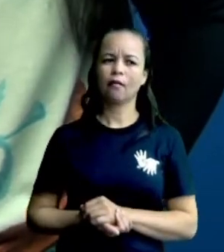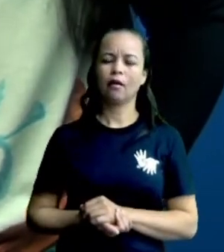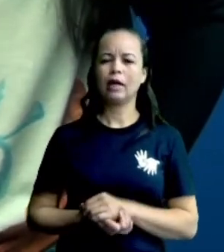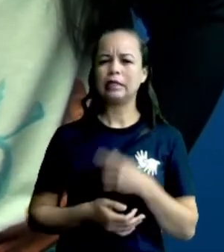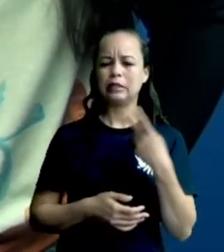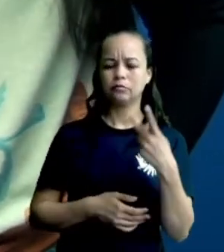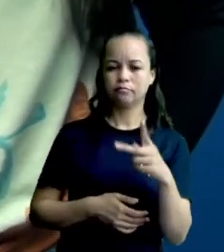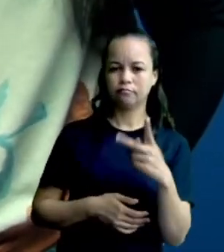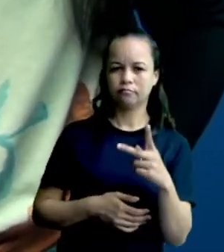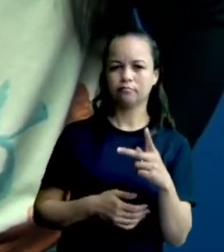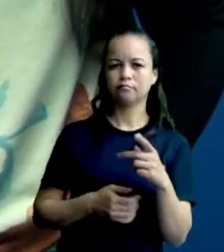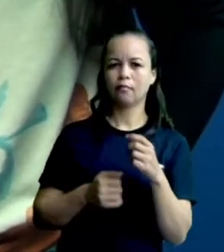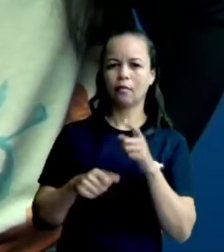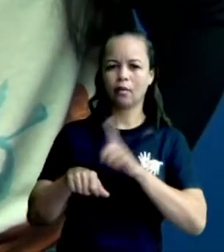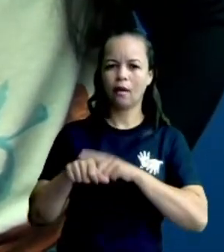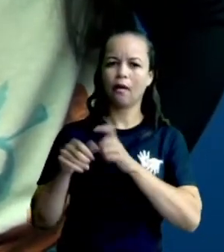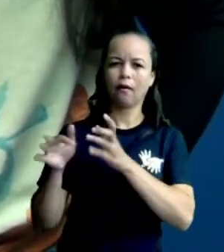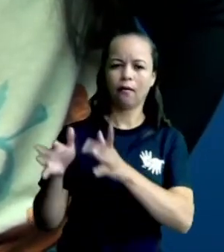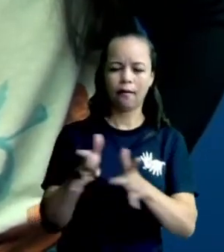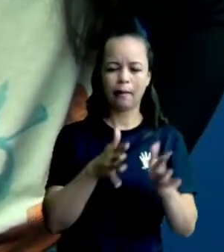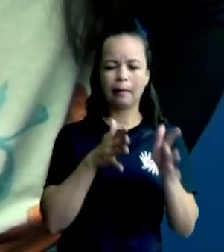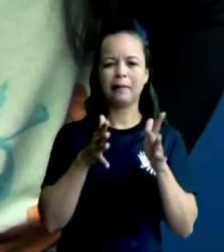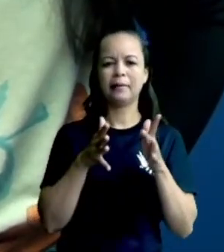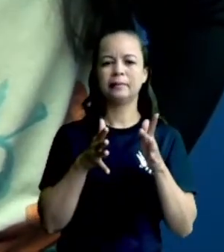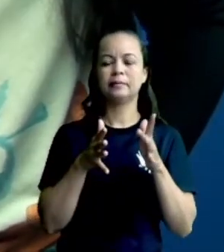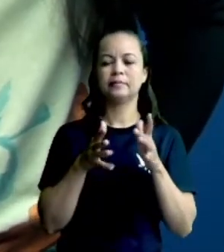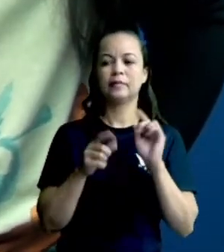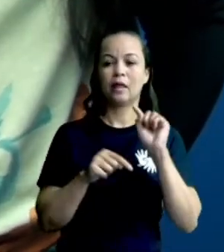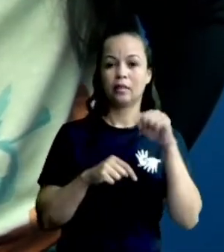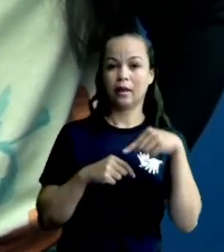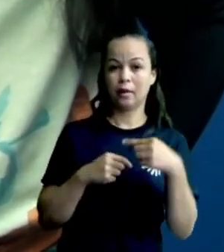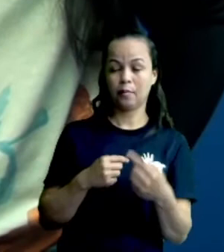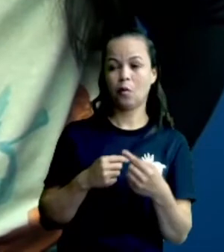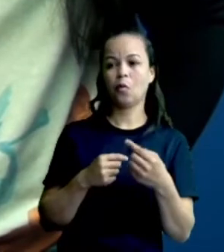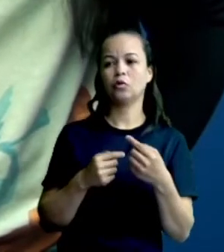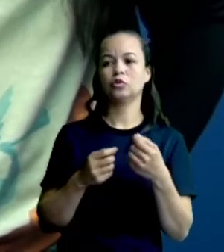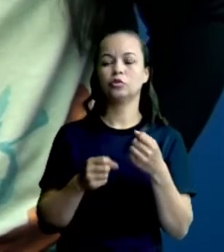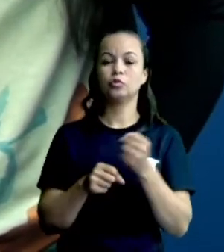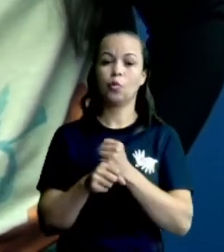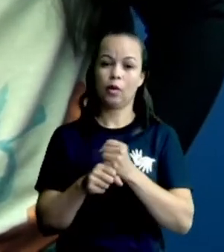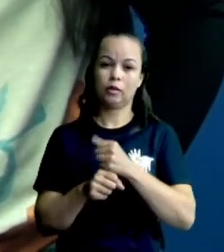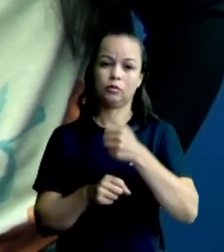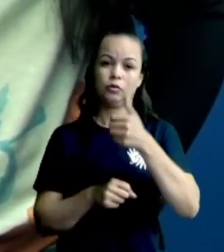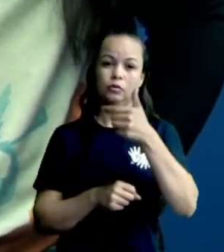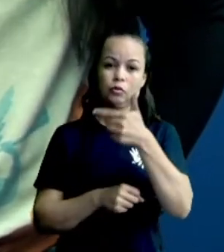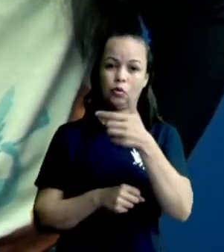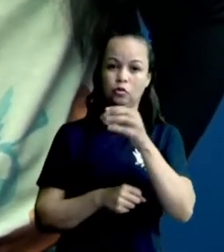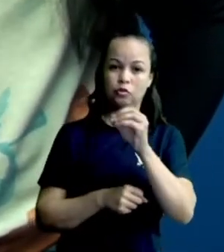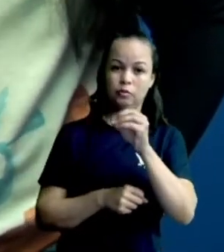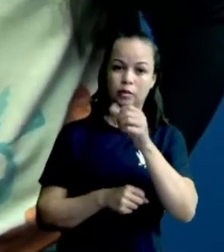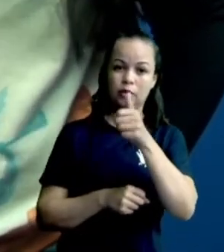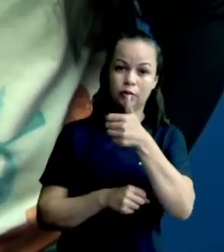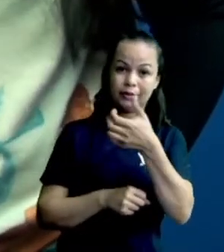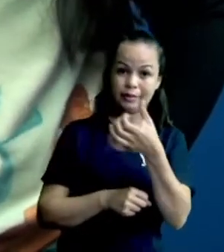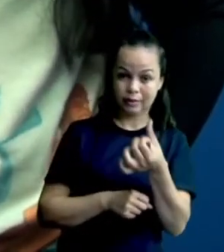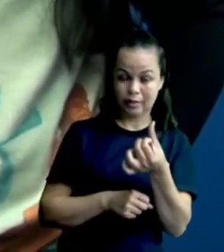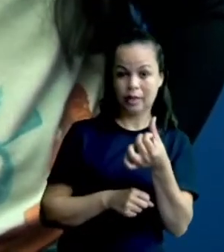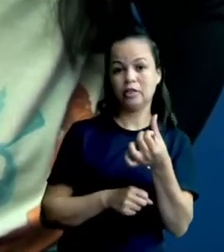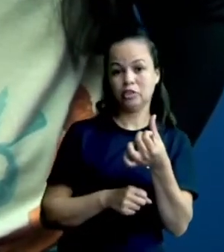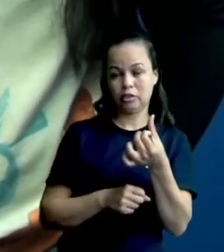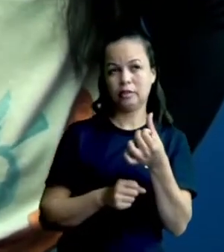nesse tempo, né? Depois do ano de 2016, provavelmente o próximo ano